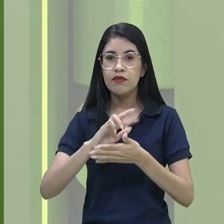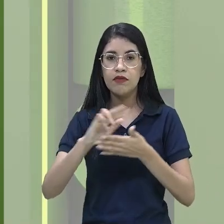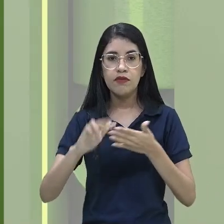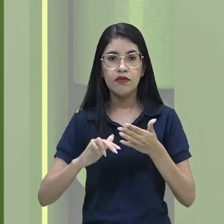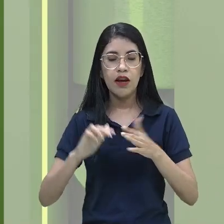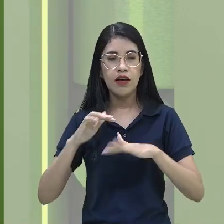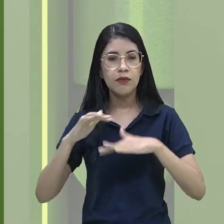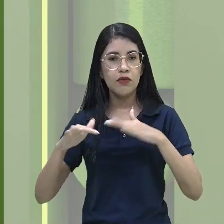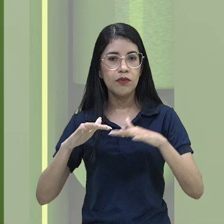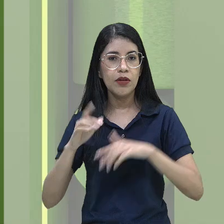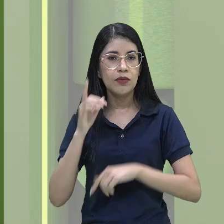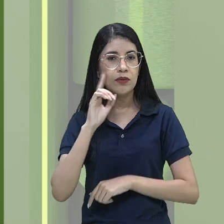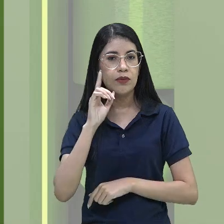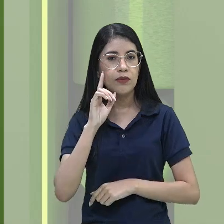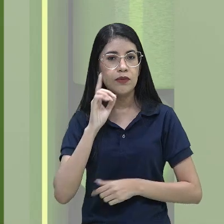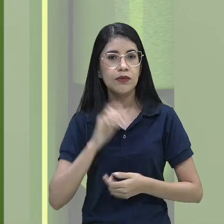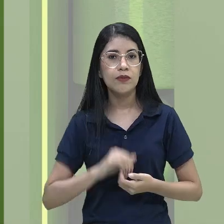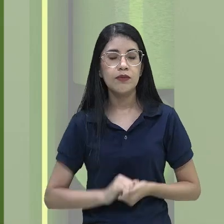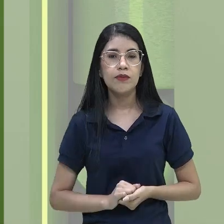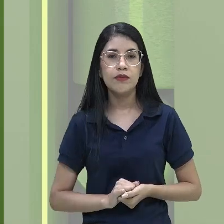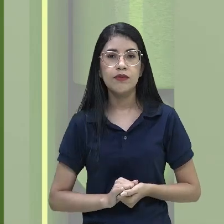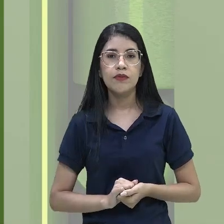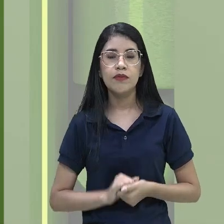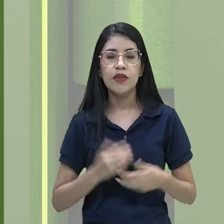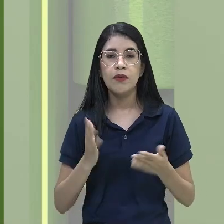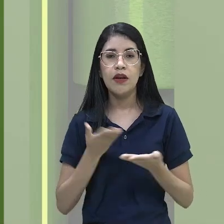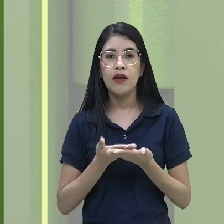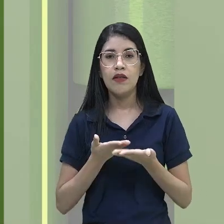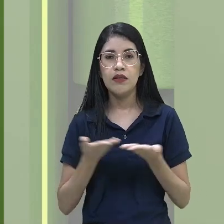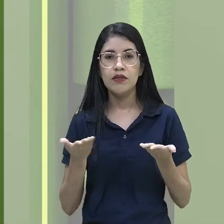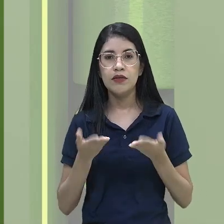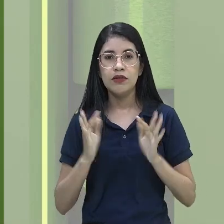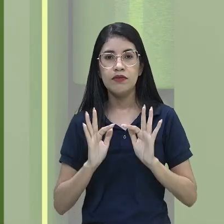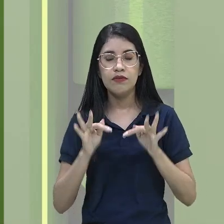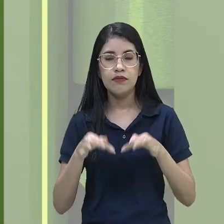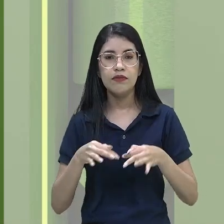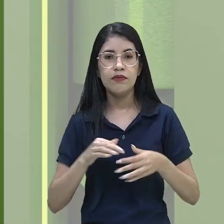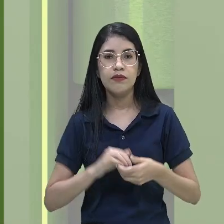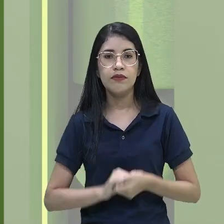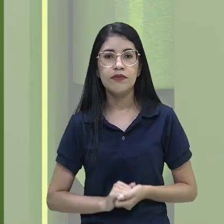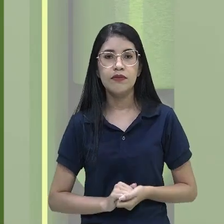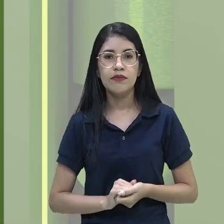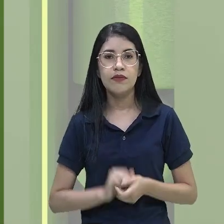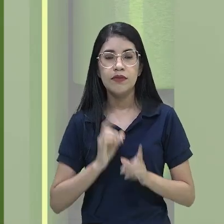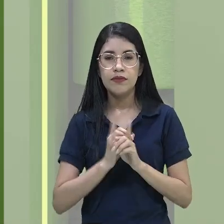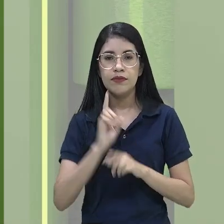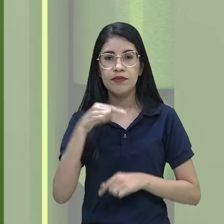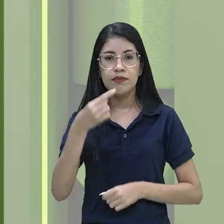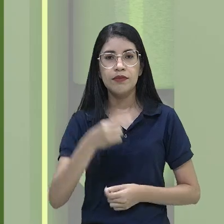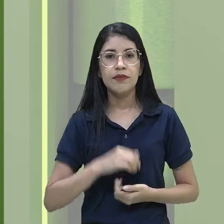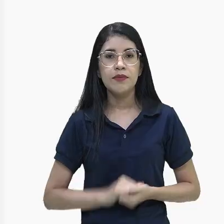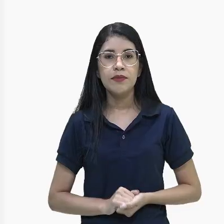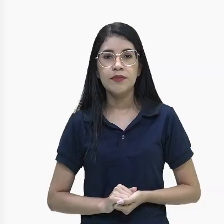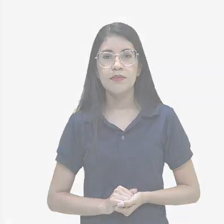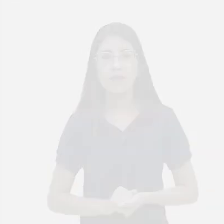nossas atividades diárias. Essa foi a nossa revisão e até mais.